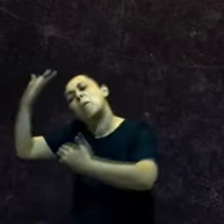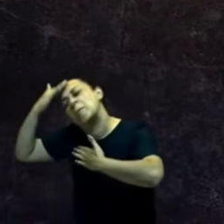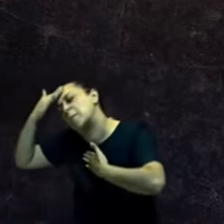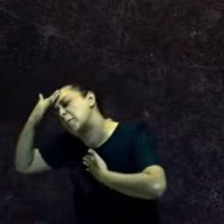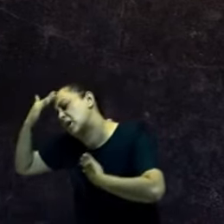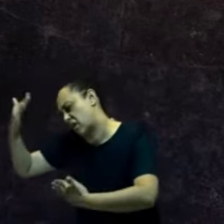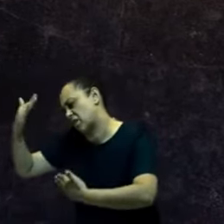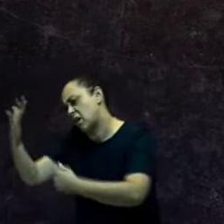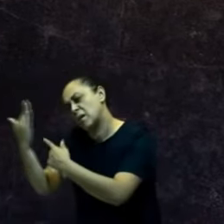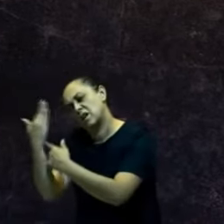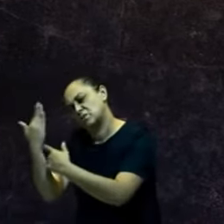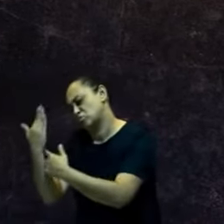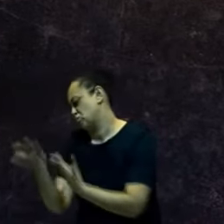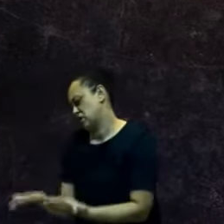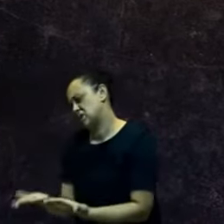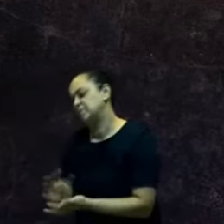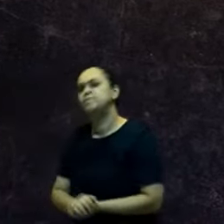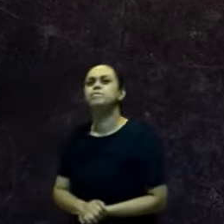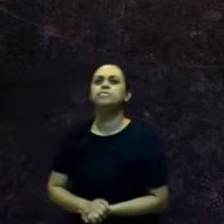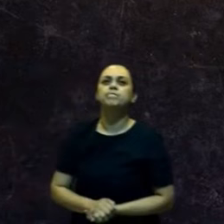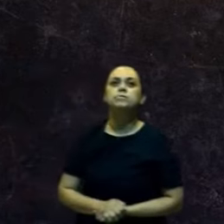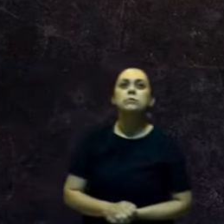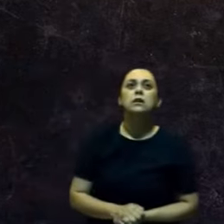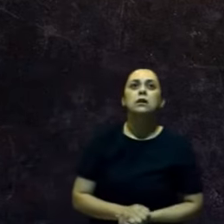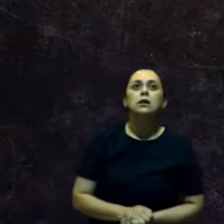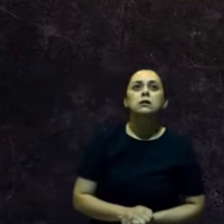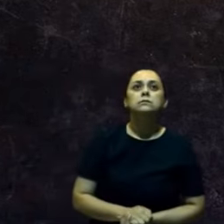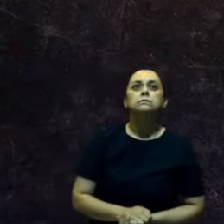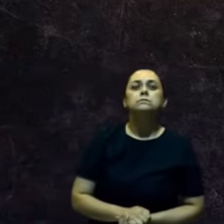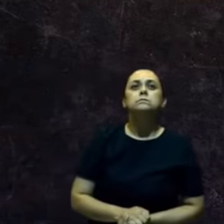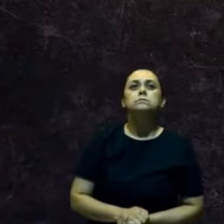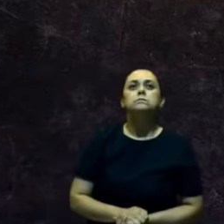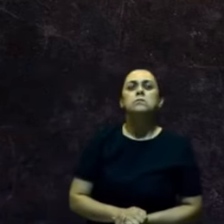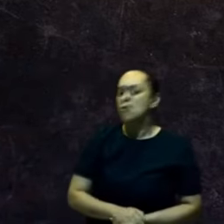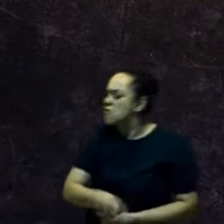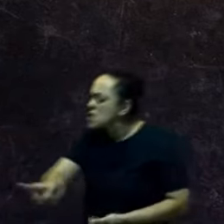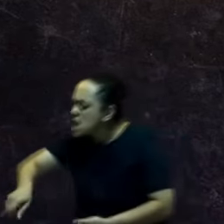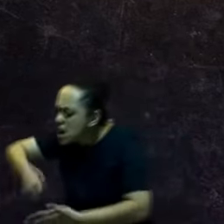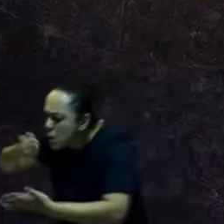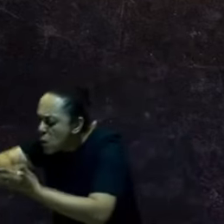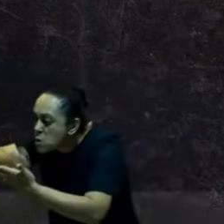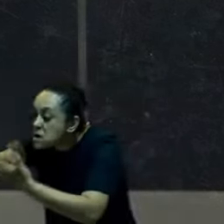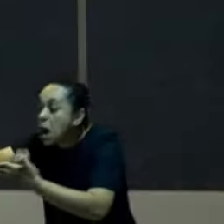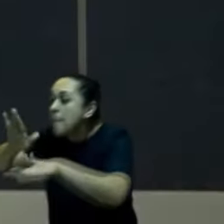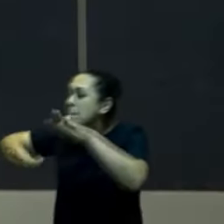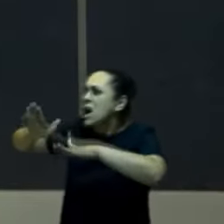Paulo nessa jornada de fé. Essa constância já tinha mais ou menos 10